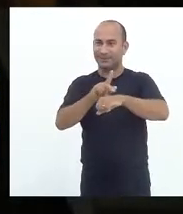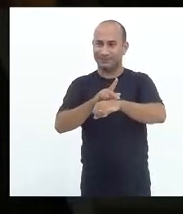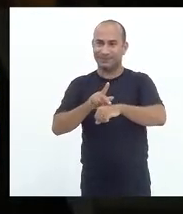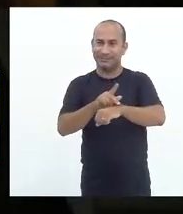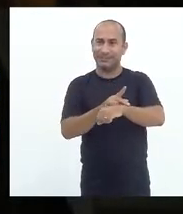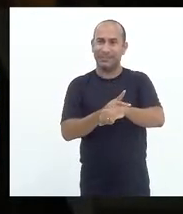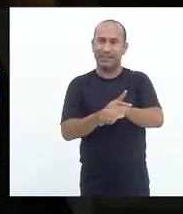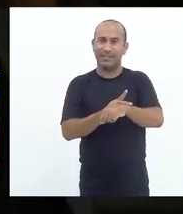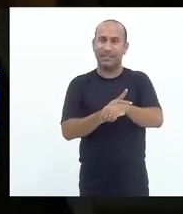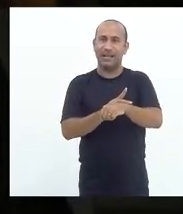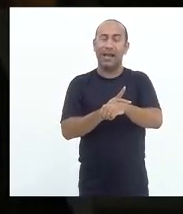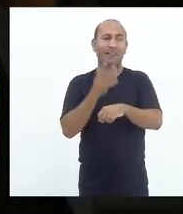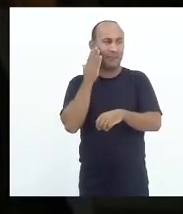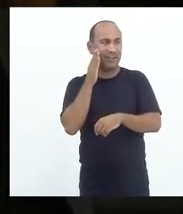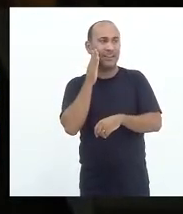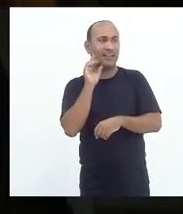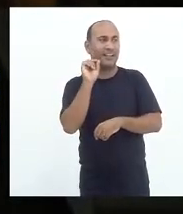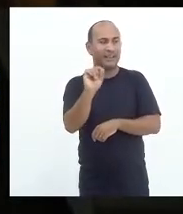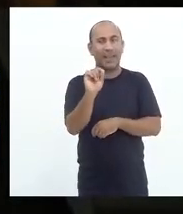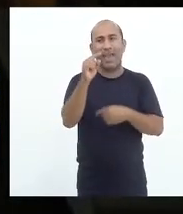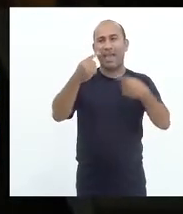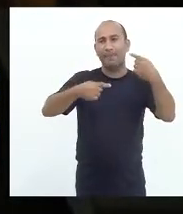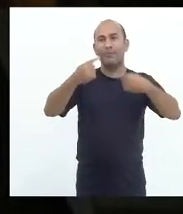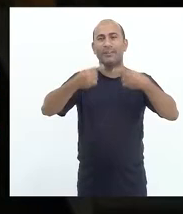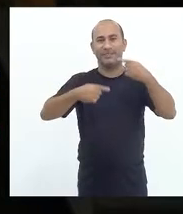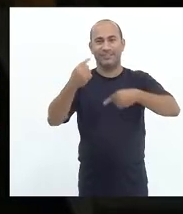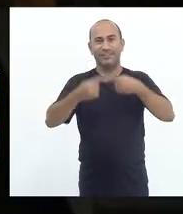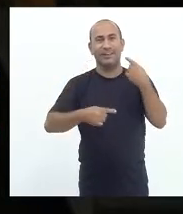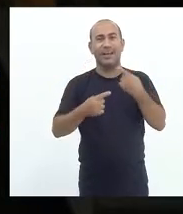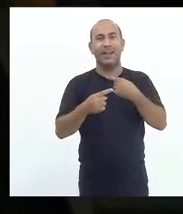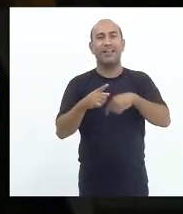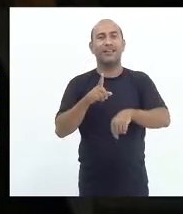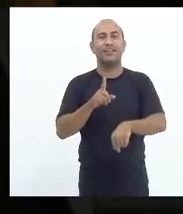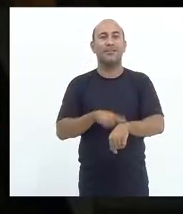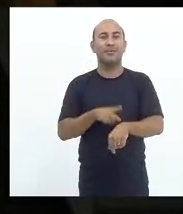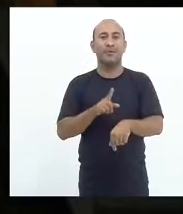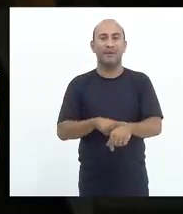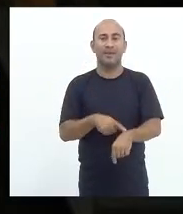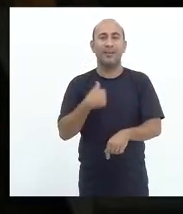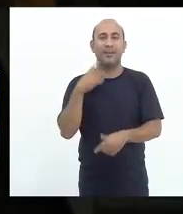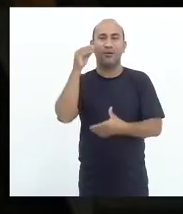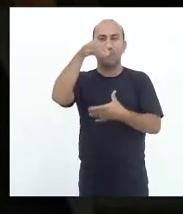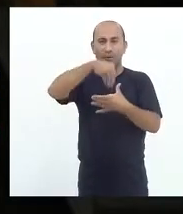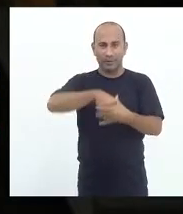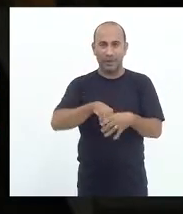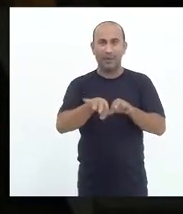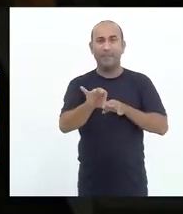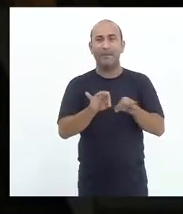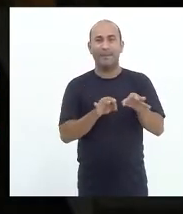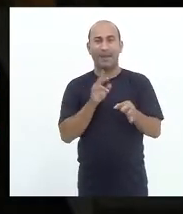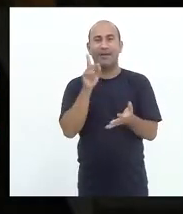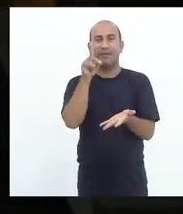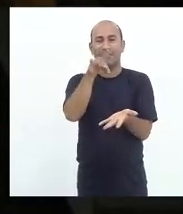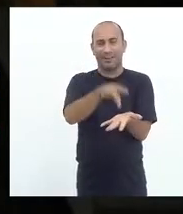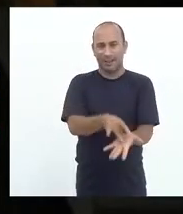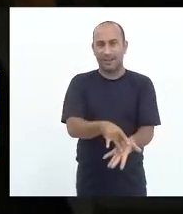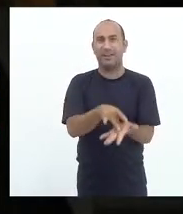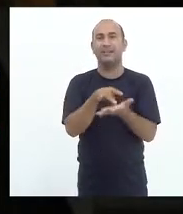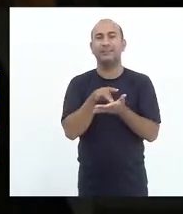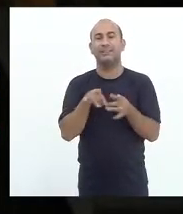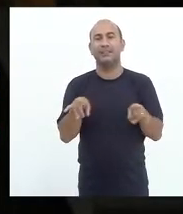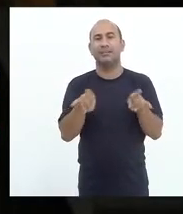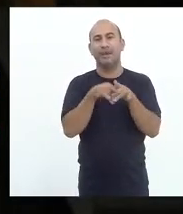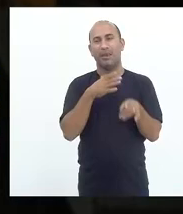vamos entender tecnicamente a questão. Ela é política. Então, na forma, eu votei pelo projeto original e no mérito